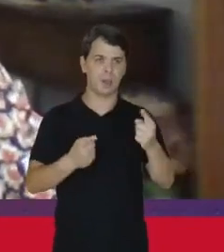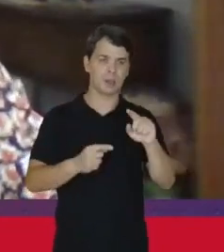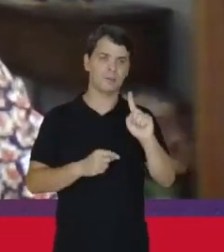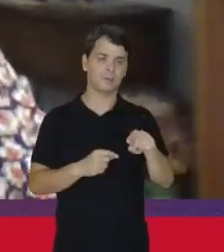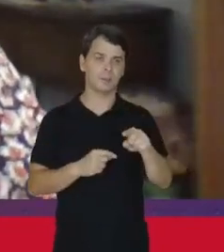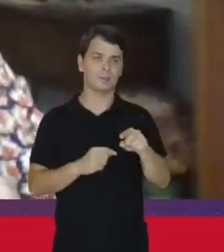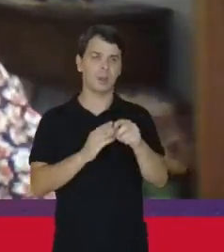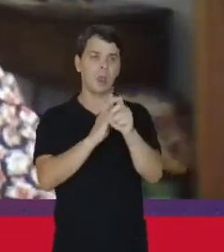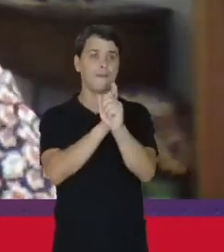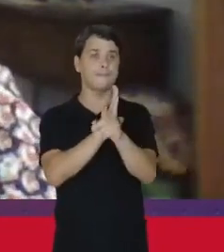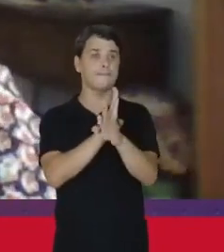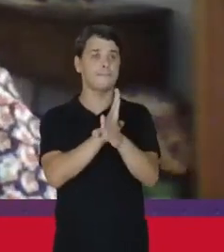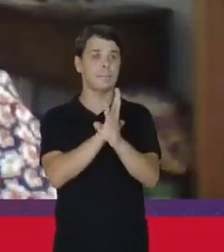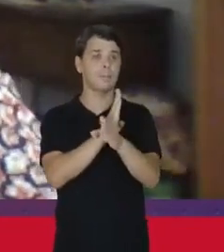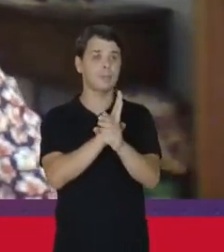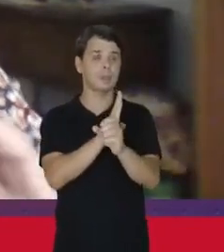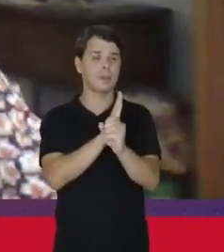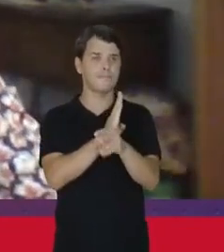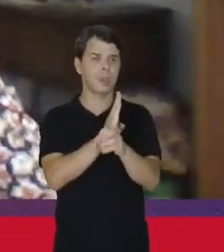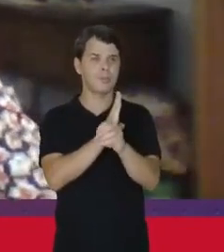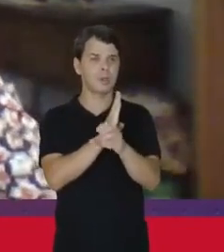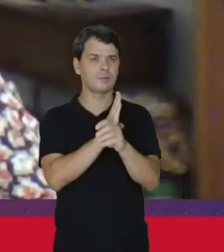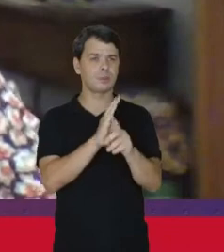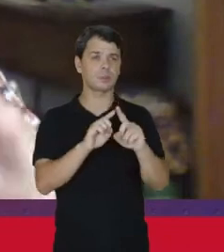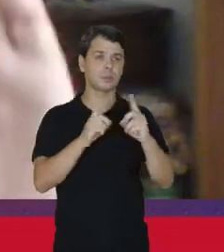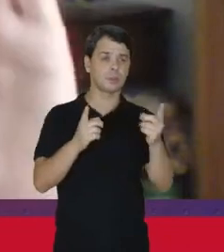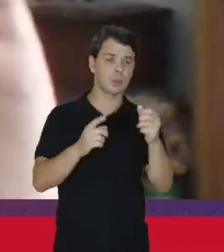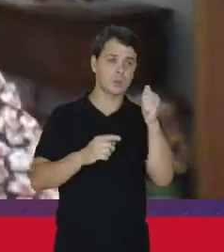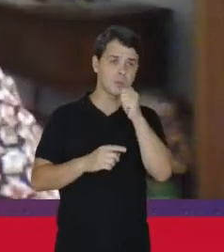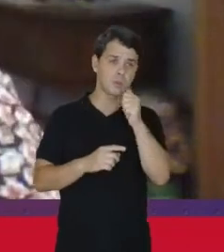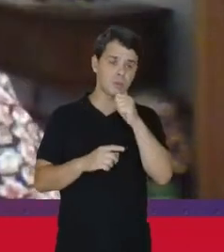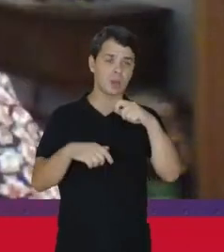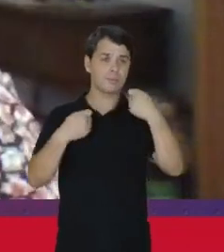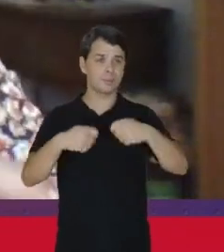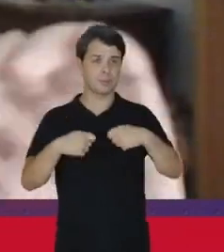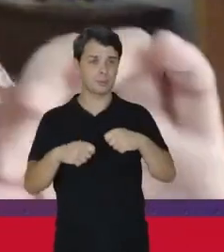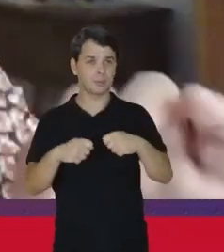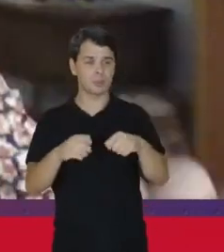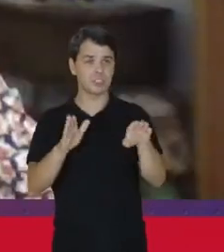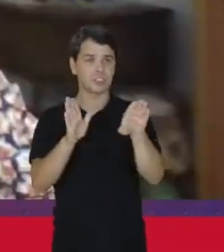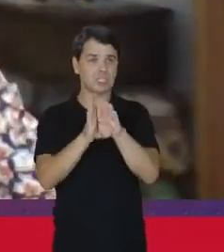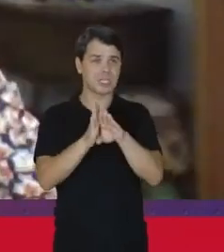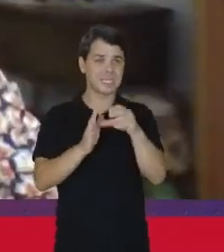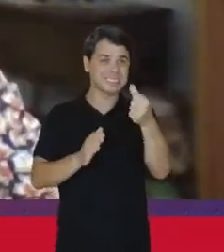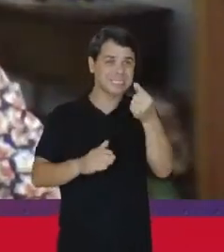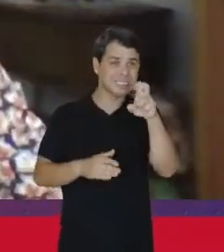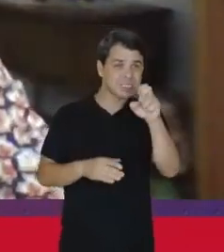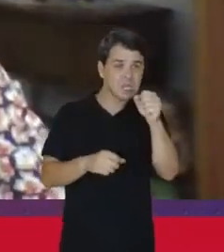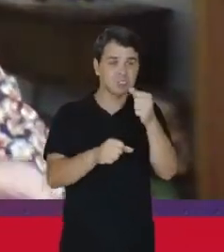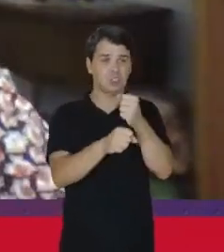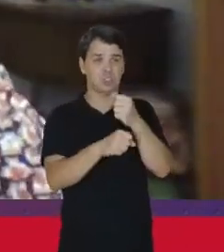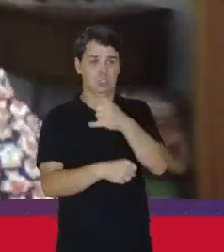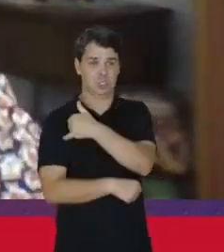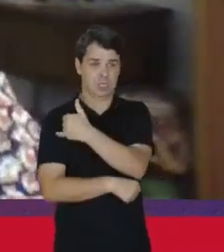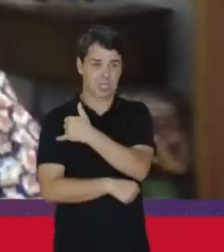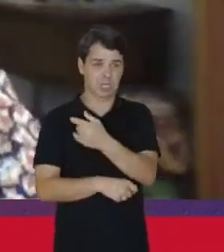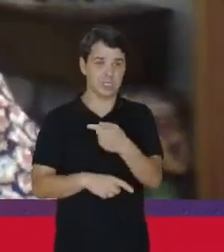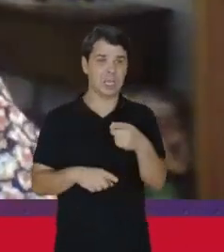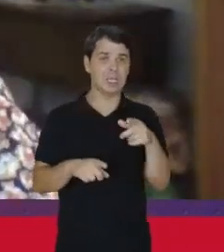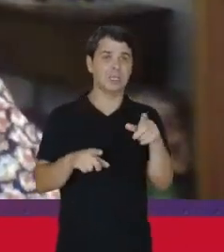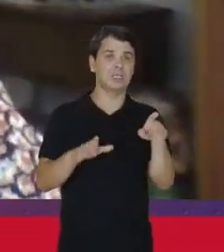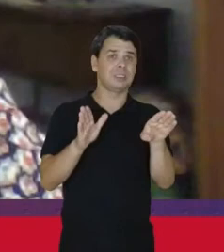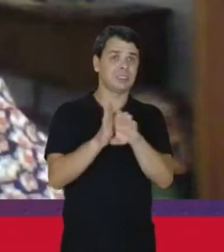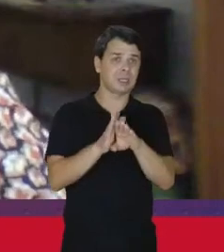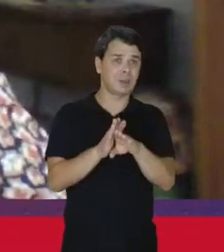do benefício. Portanto, para as mulheres, elas precisam chegar aos 65 anos de idade e se elas